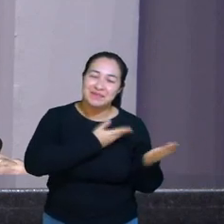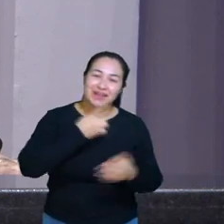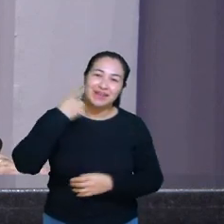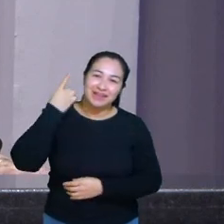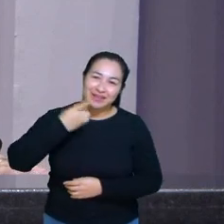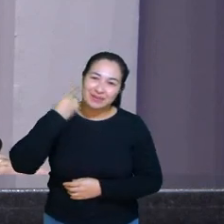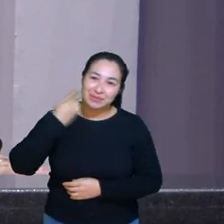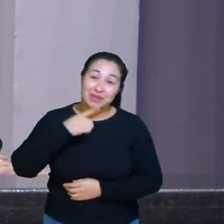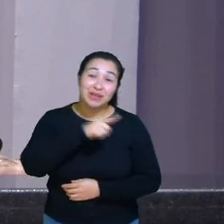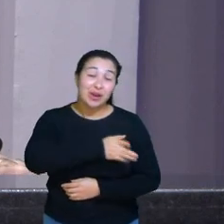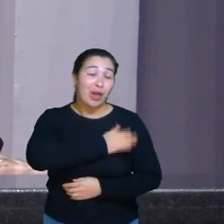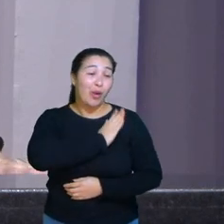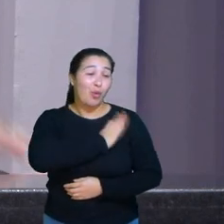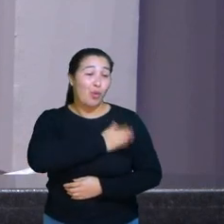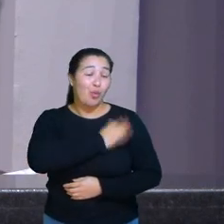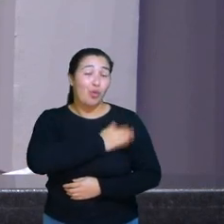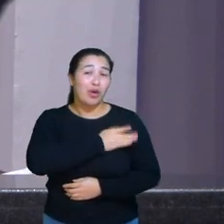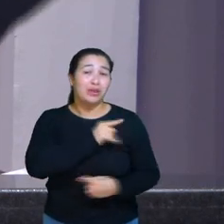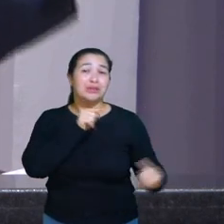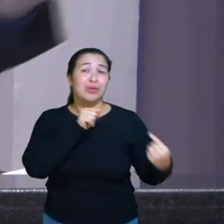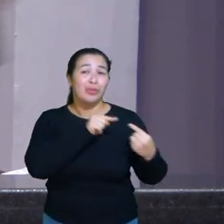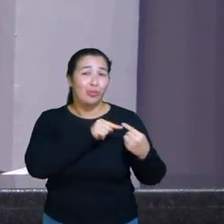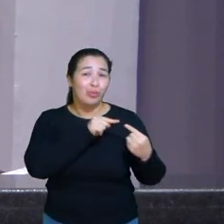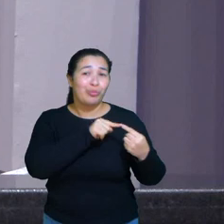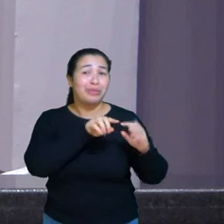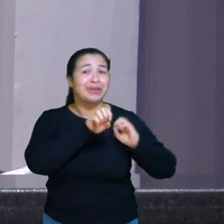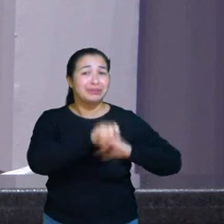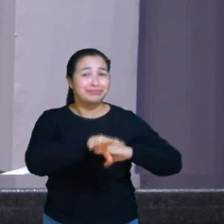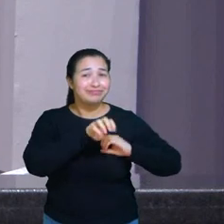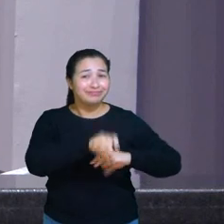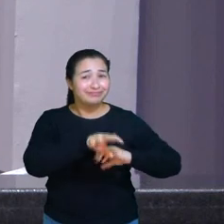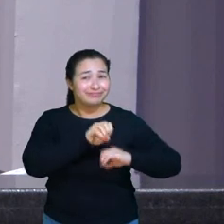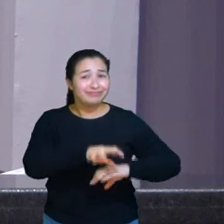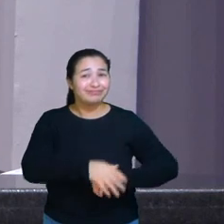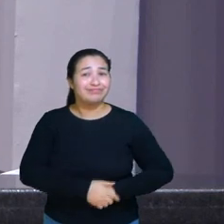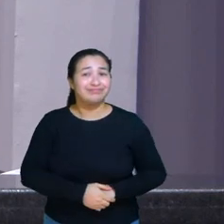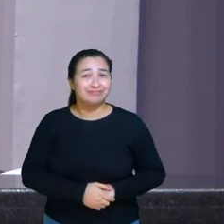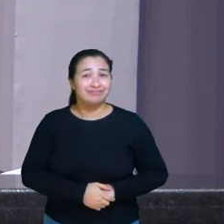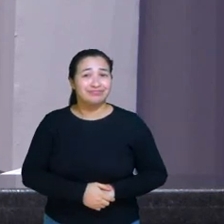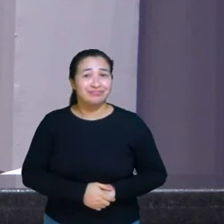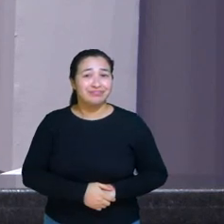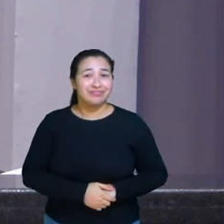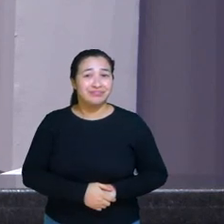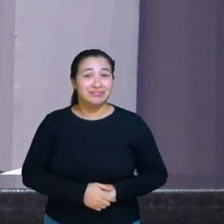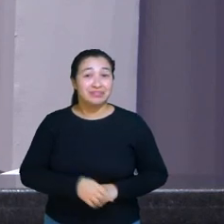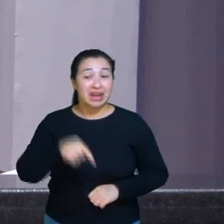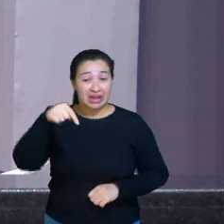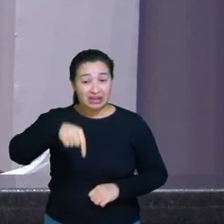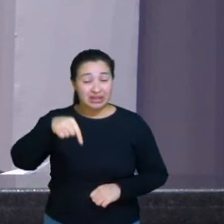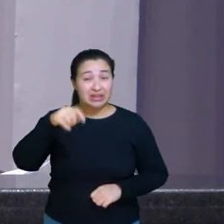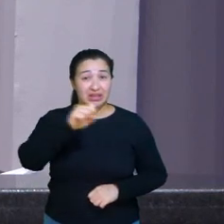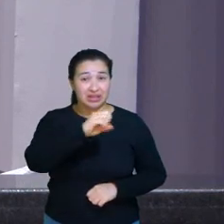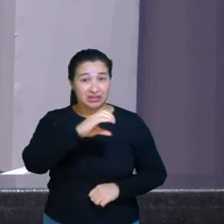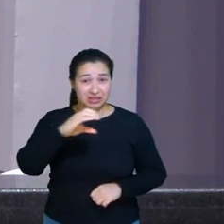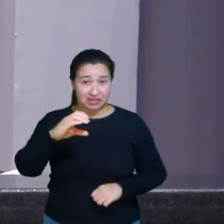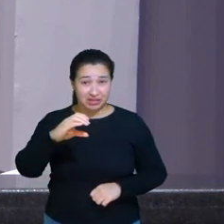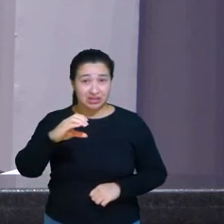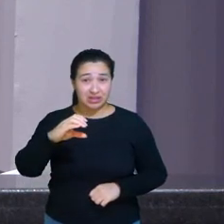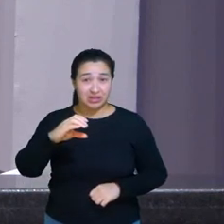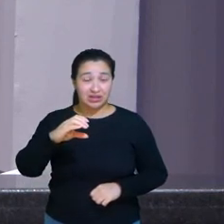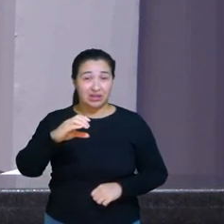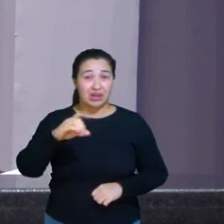educador coração de Educadora eu dizia paraa professora am que não tem um educador em Santa Catarina uma Educadora que não tem o